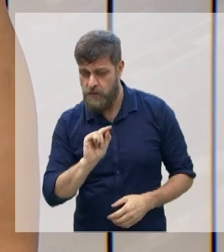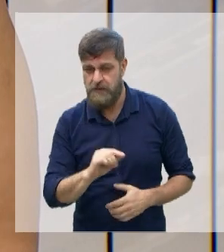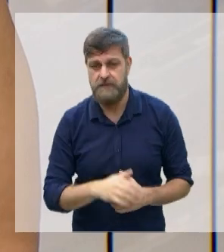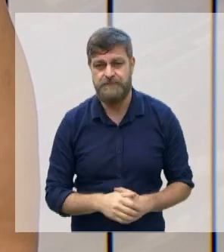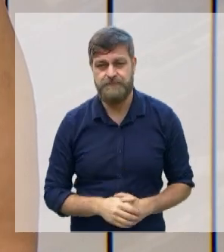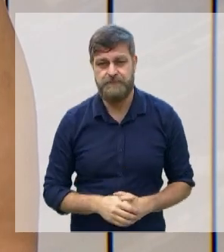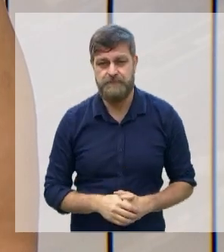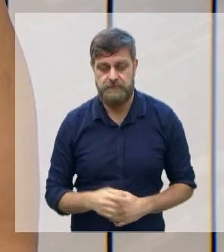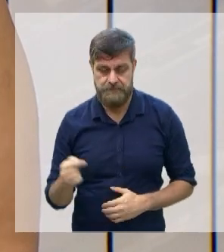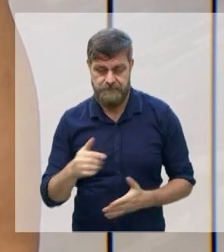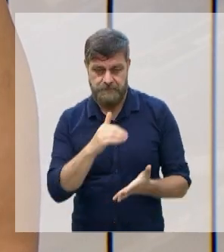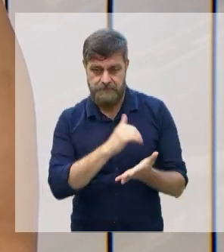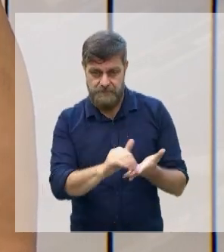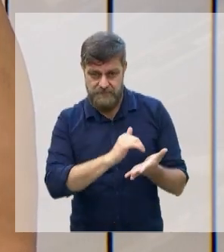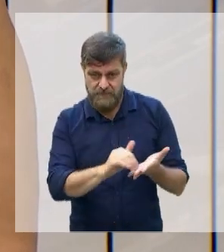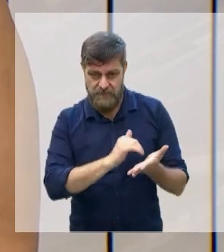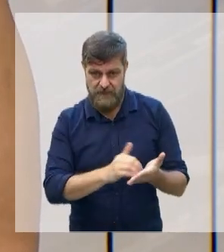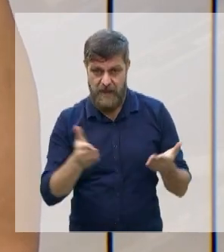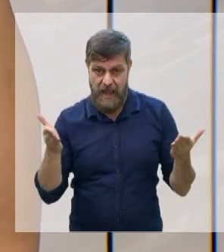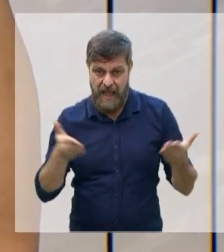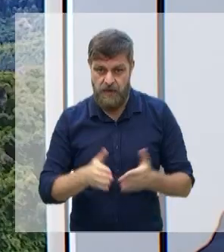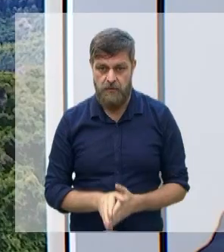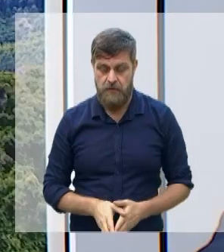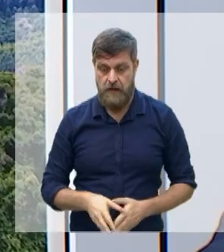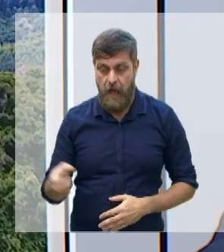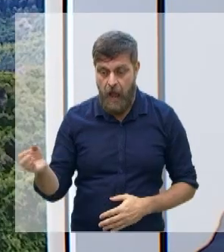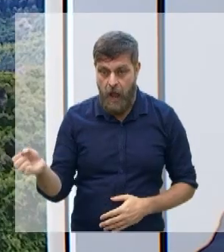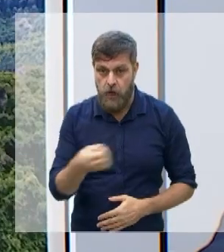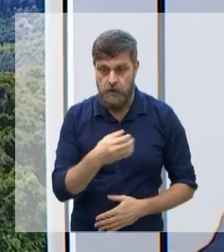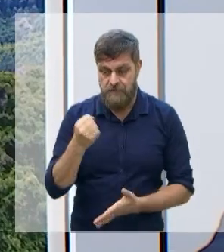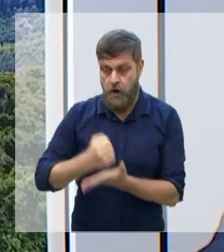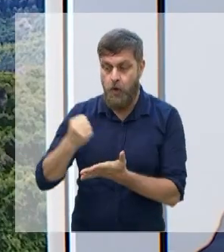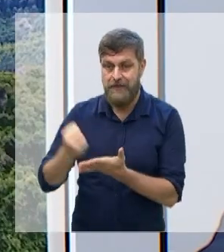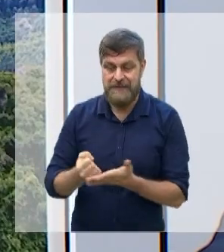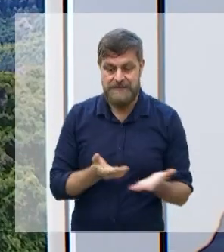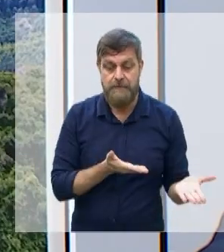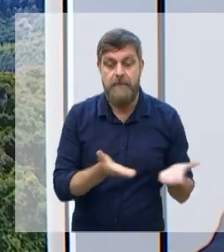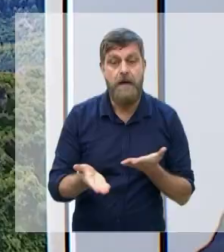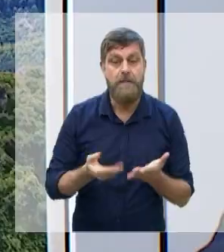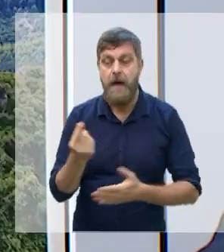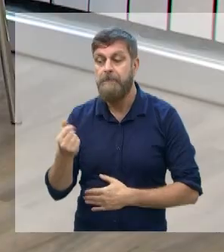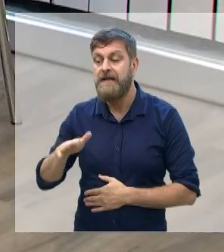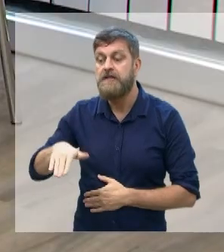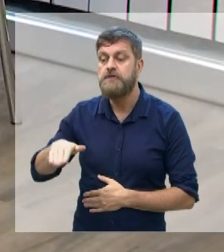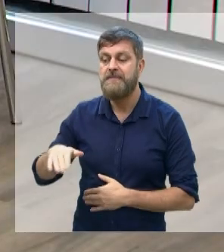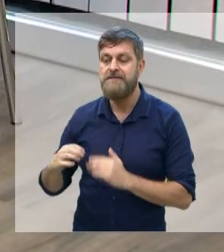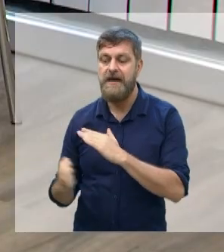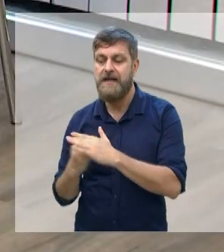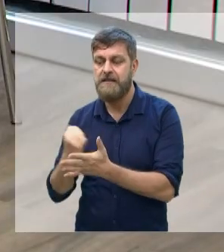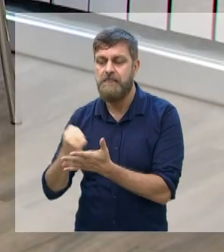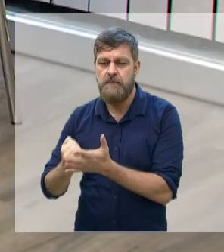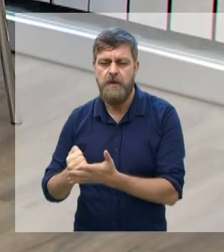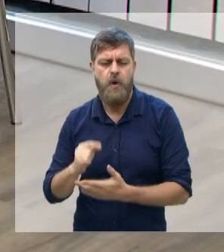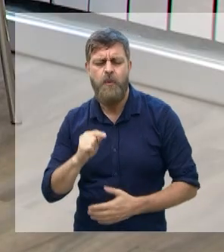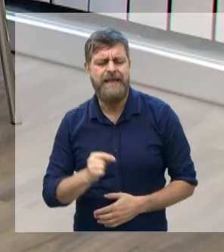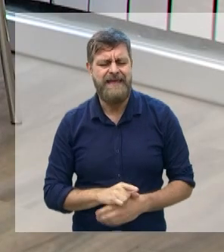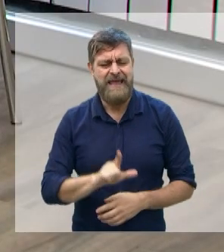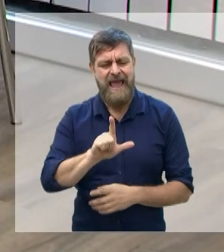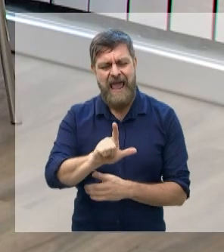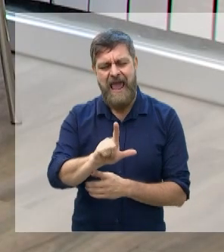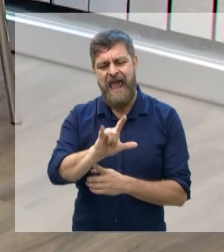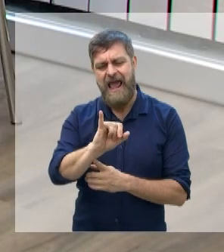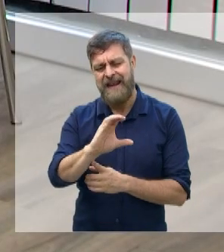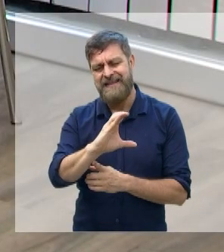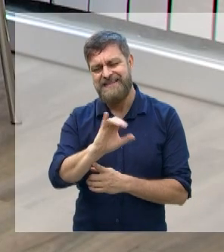secretaria abre agora uma nova licitação essa licitação é exatamente o quê e de que forma ela